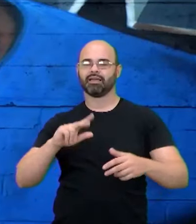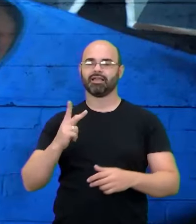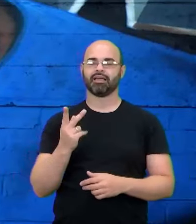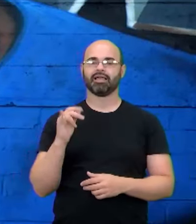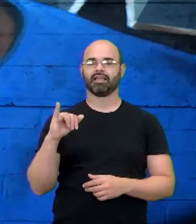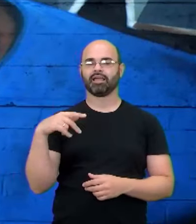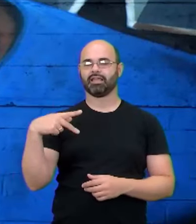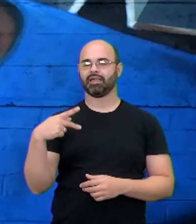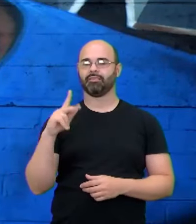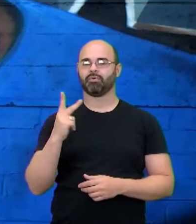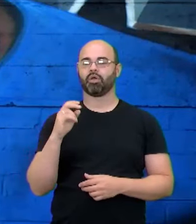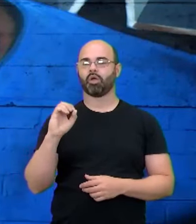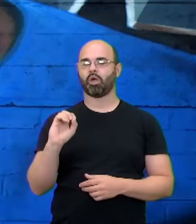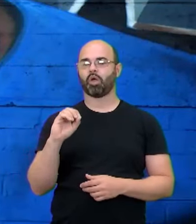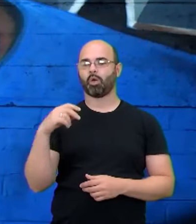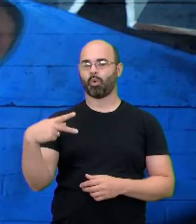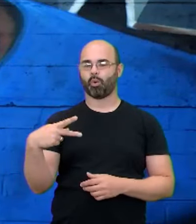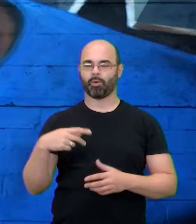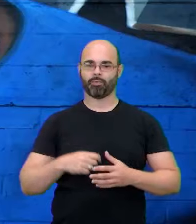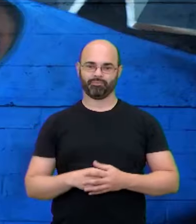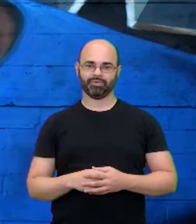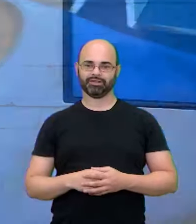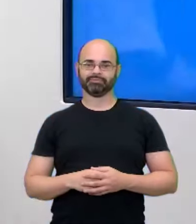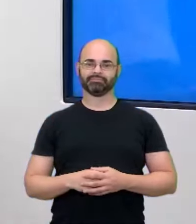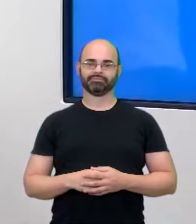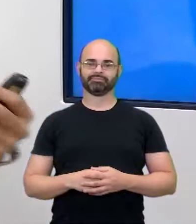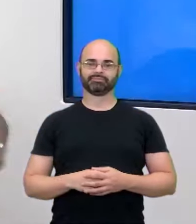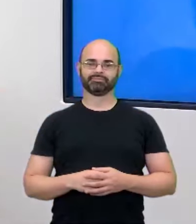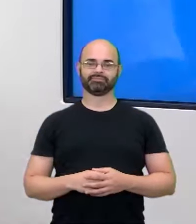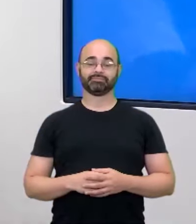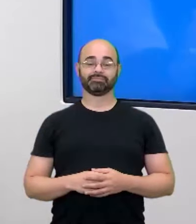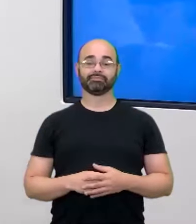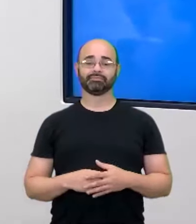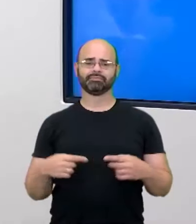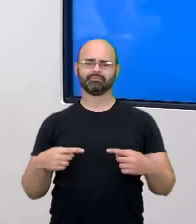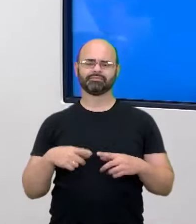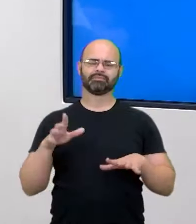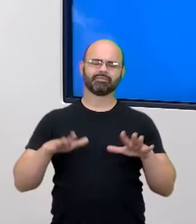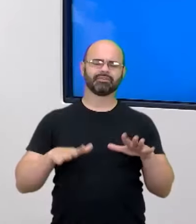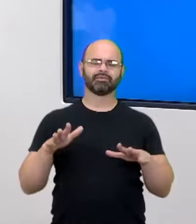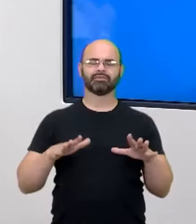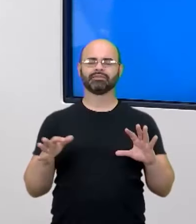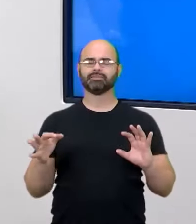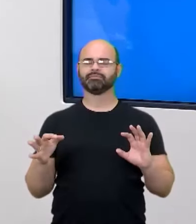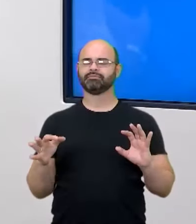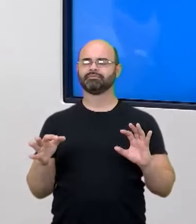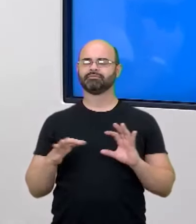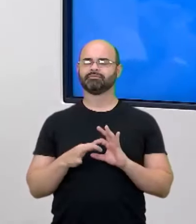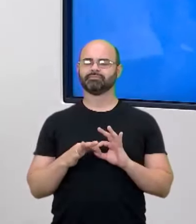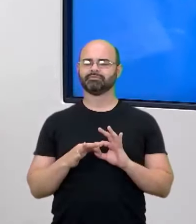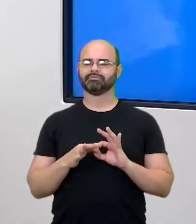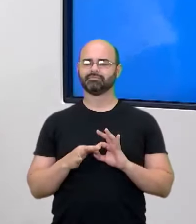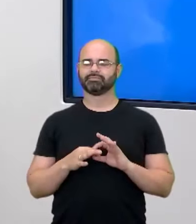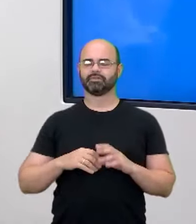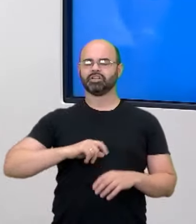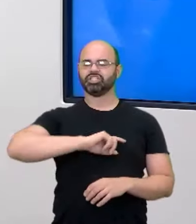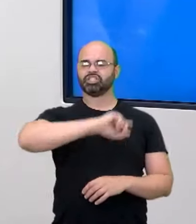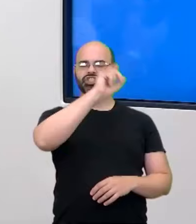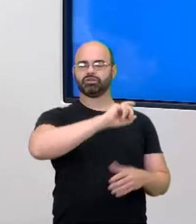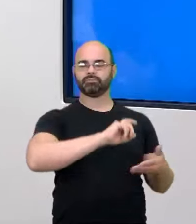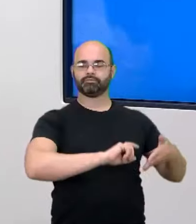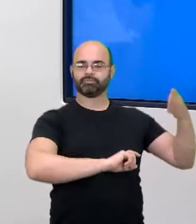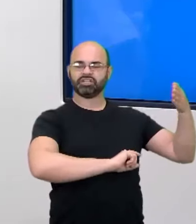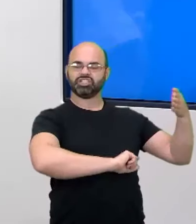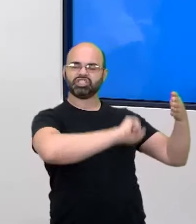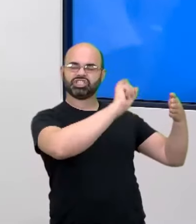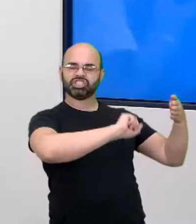aí do KLJ lá do Racionais e ele estava falando, né, o hip hop às vezes é muito associado à questão do grafite, do